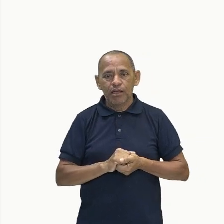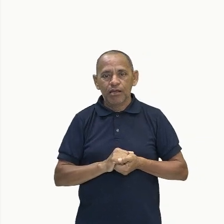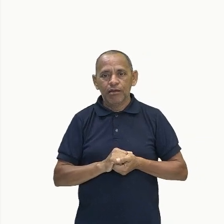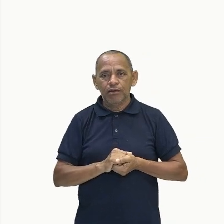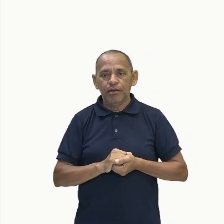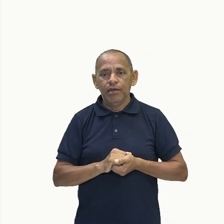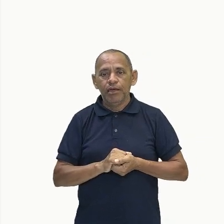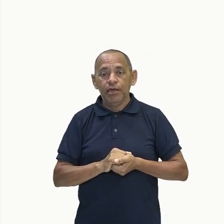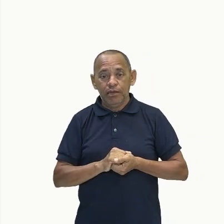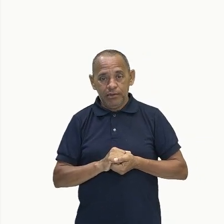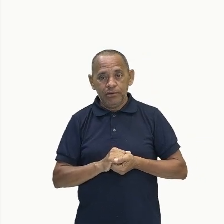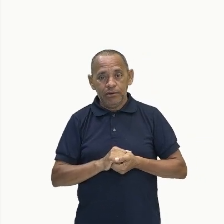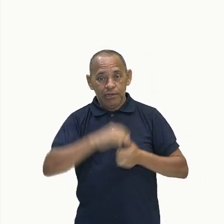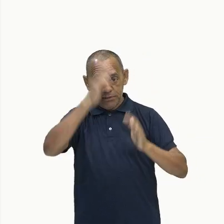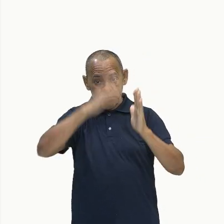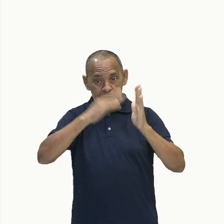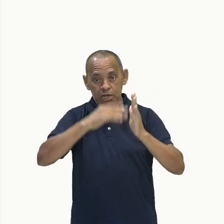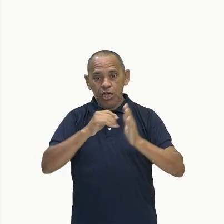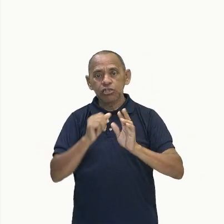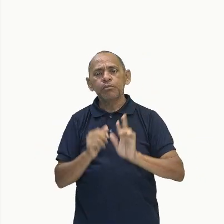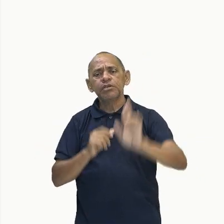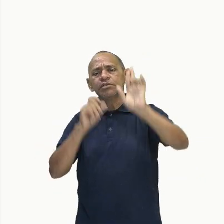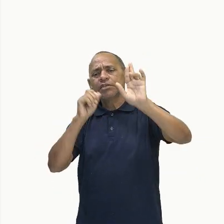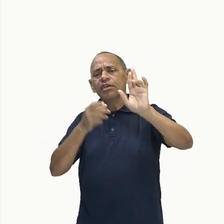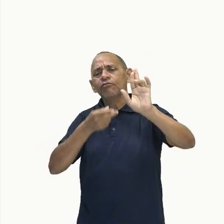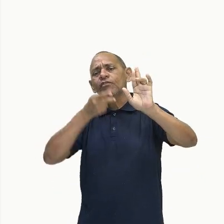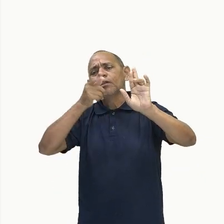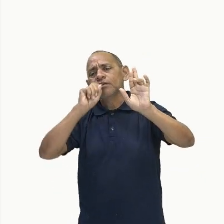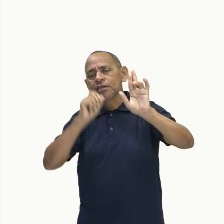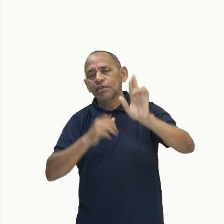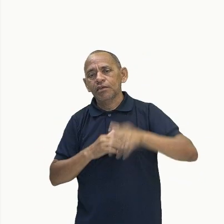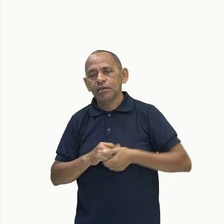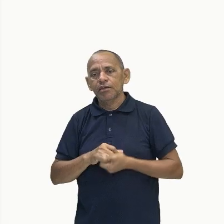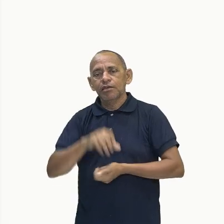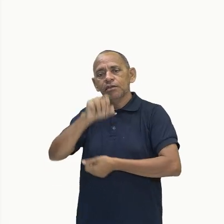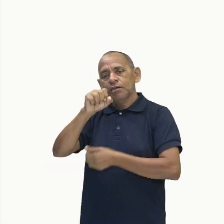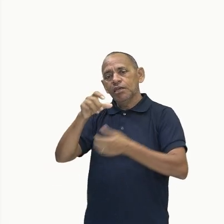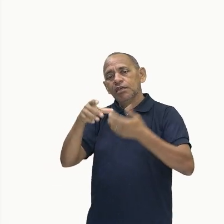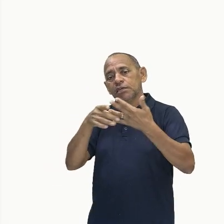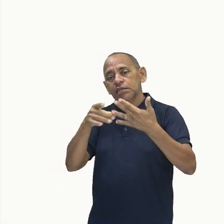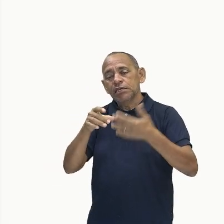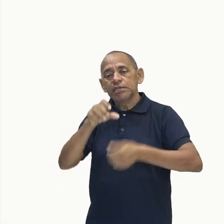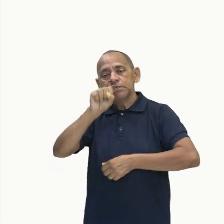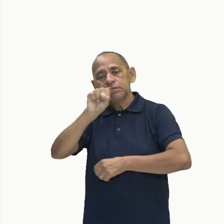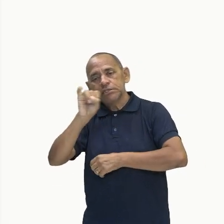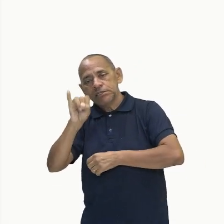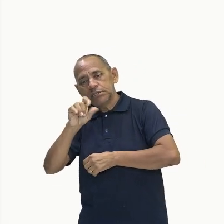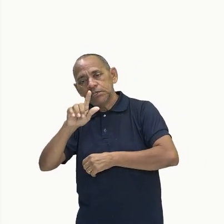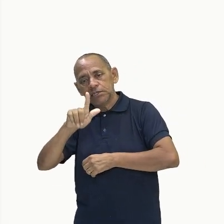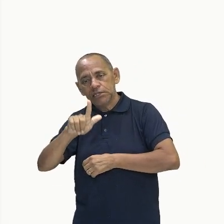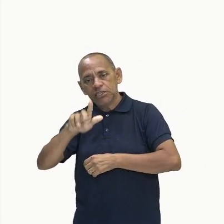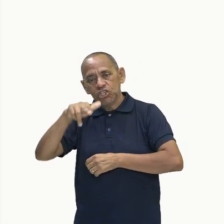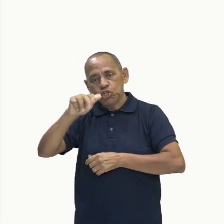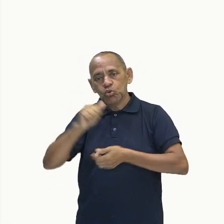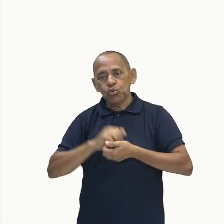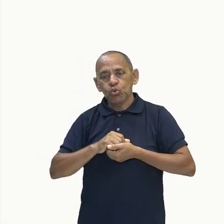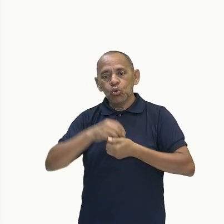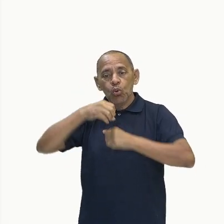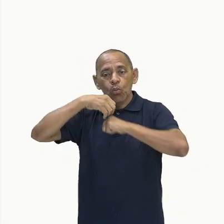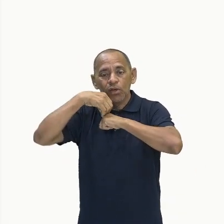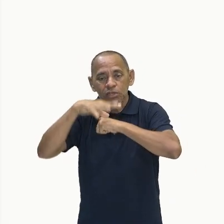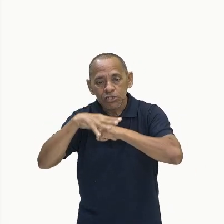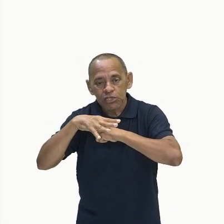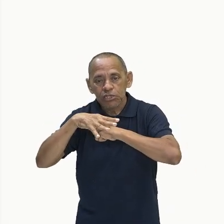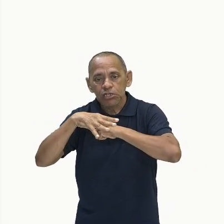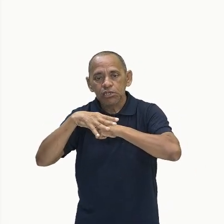ele é o quê? Representando o que ele quer falar, que nós chamamos de signos, né? O que ela quis transmitir. O que ela quis passar,